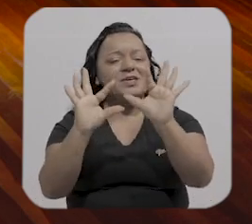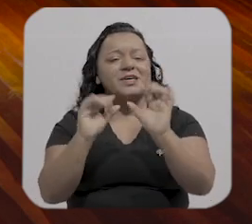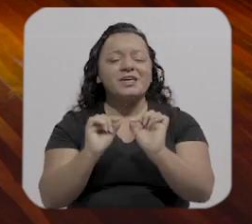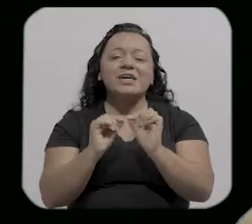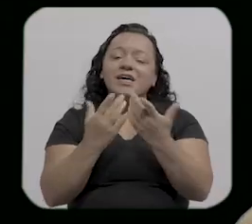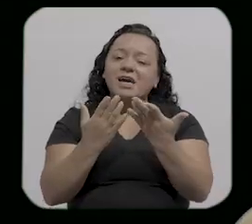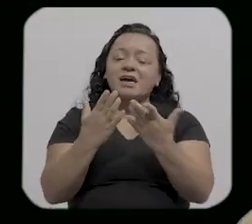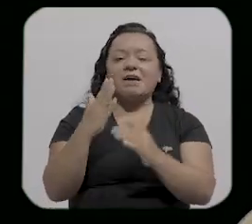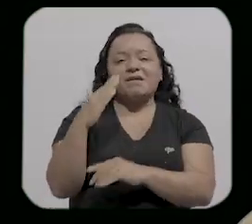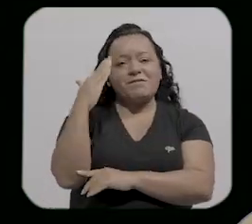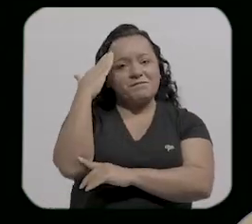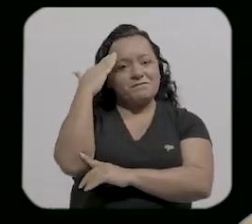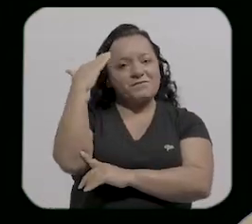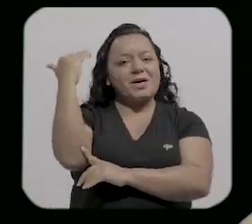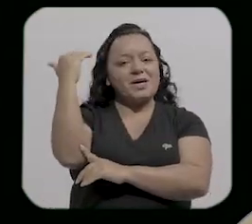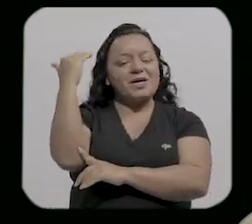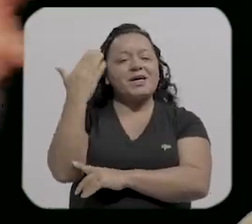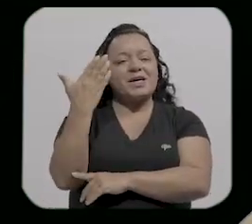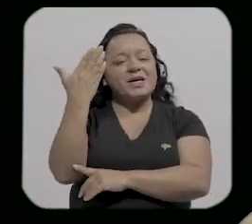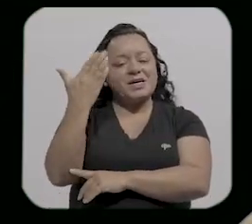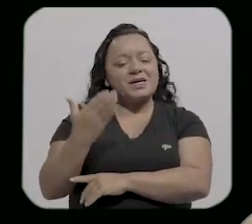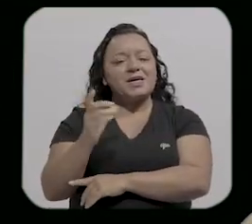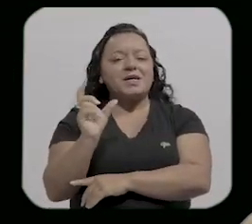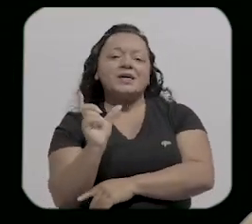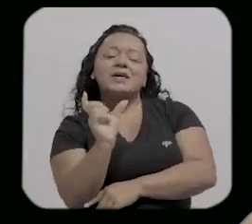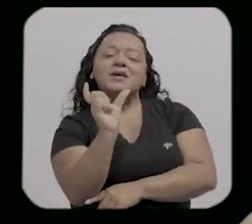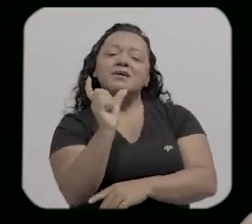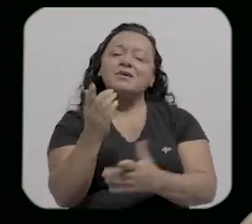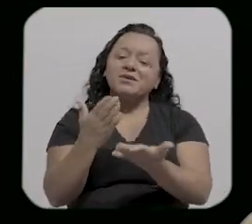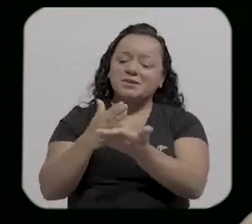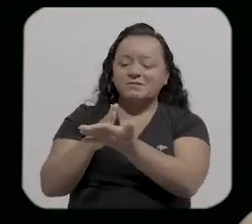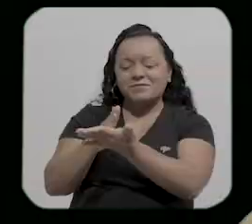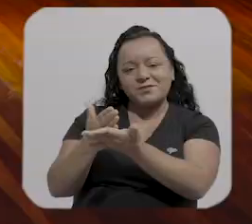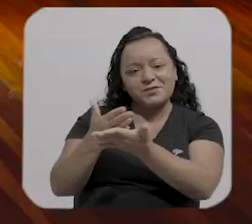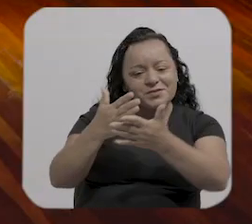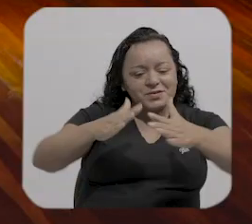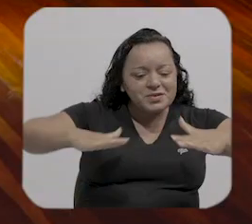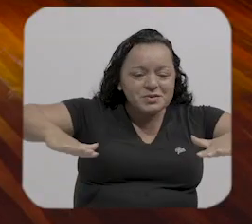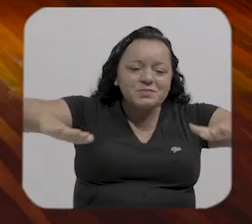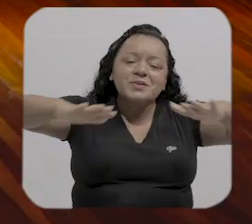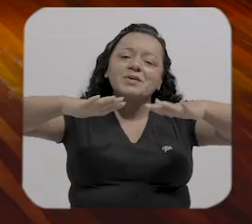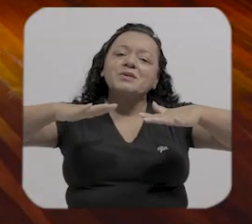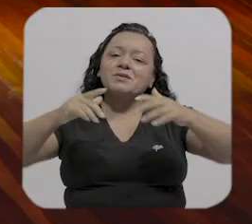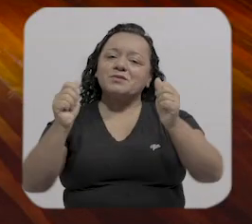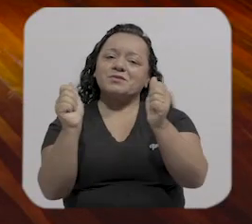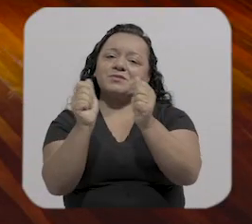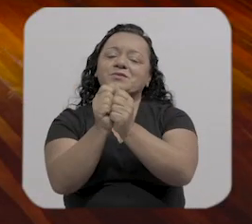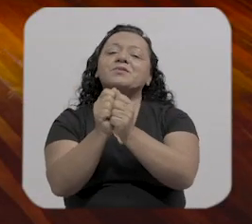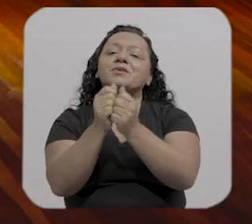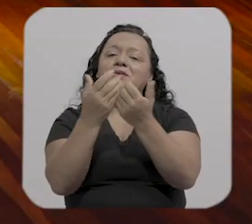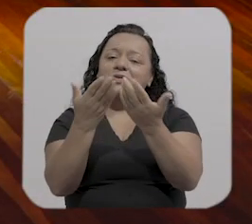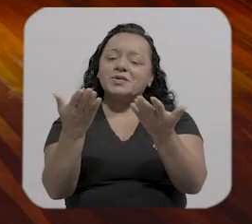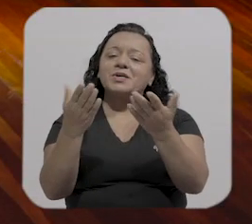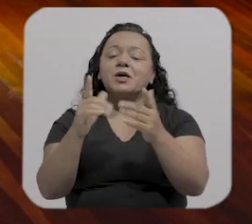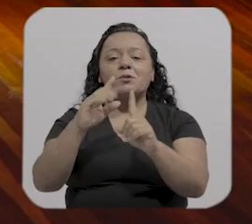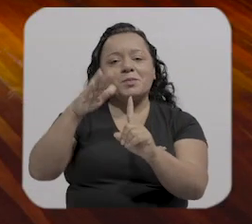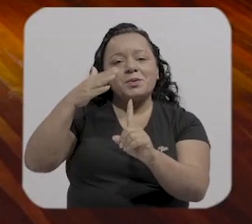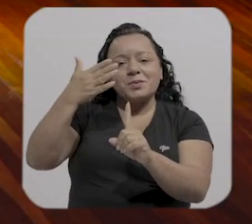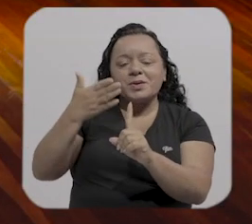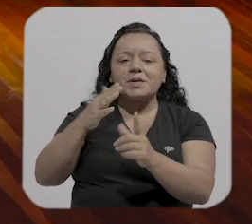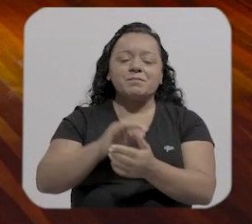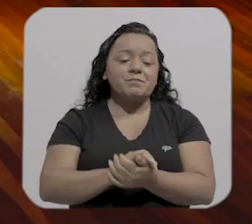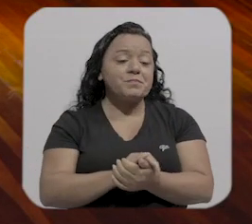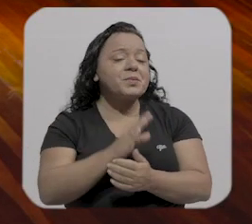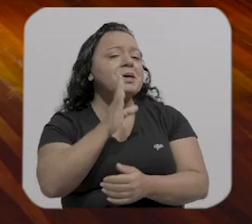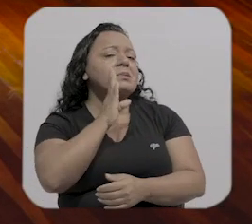à vontade. Fã de carteirinha, né, Luiz? Aí dividir esse espaço com você, para mim, é uma honra. Obrigado, viu? Ah, cara, é muito legal estar aqui, a gente conversando